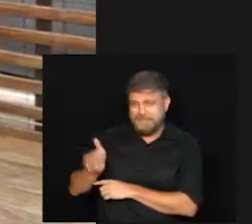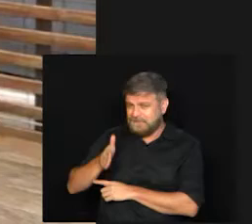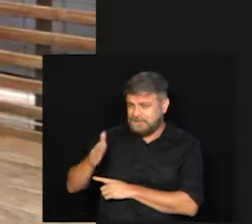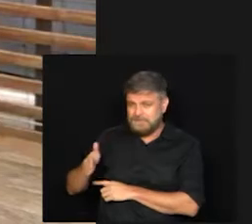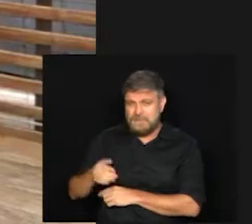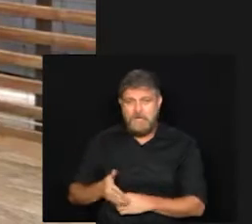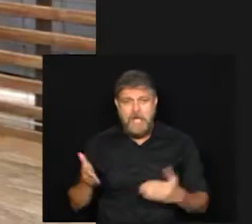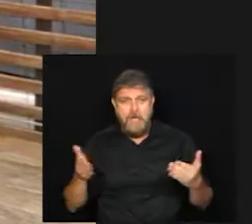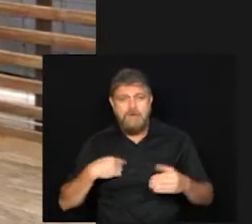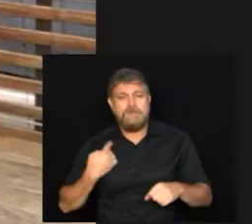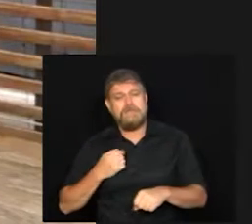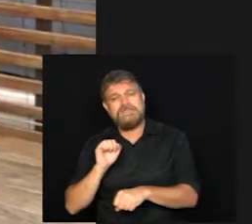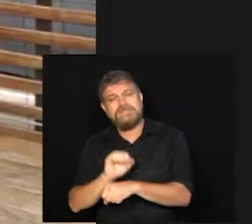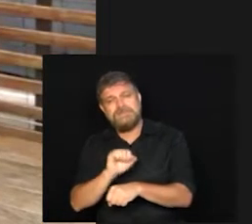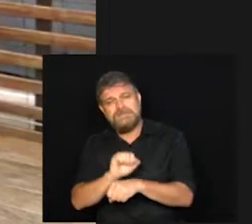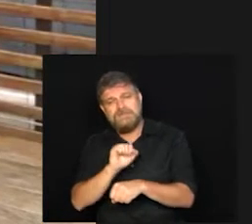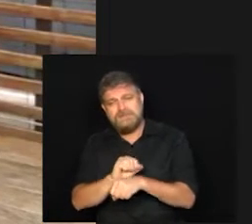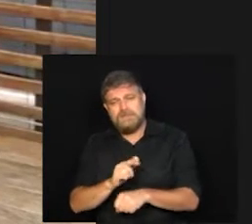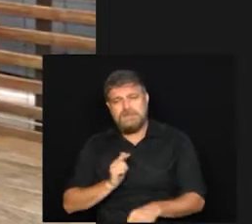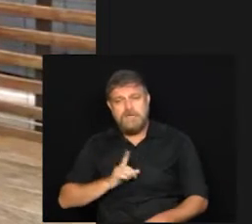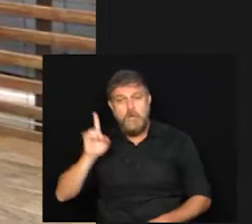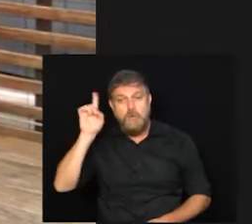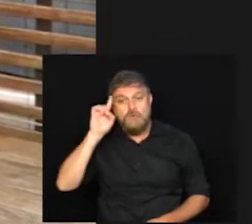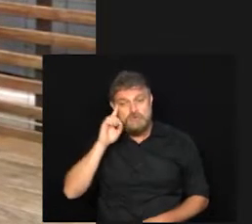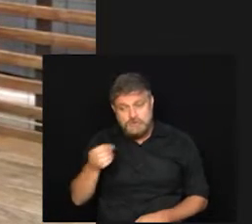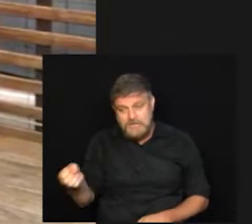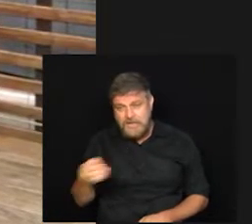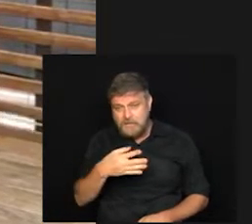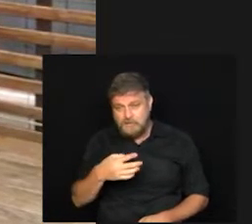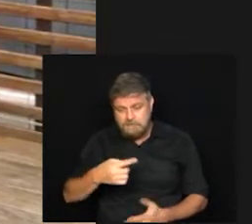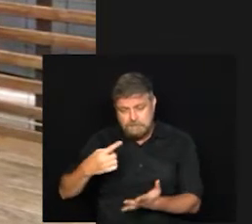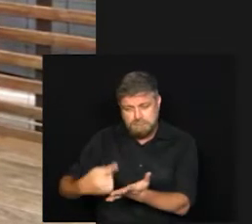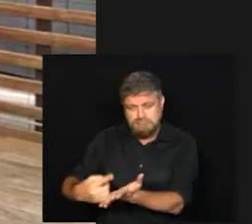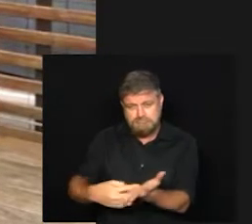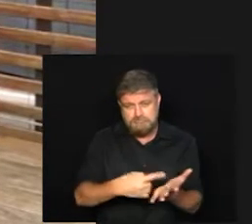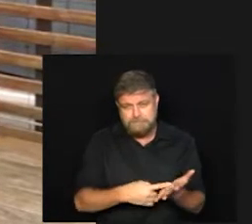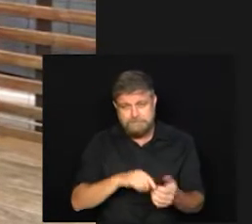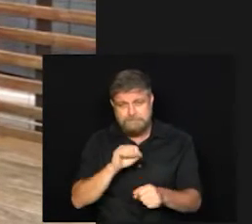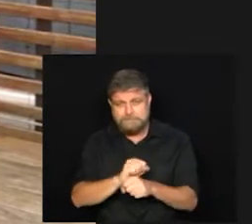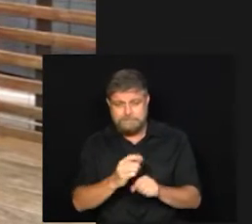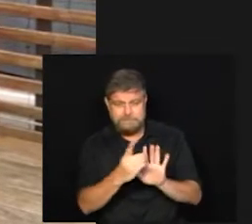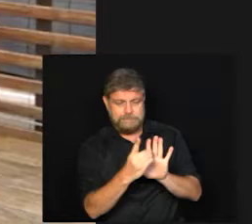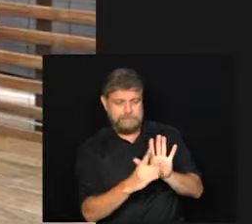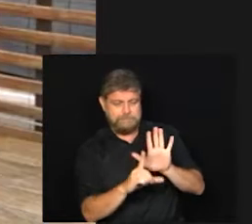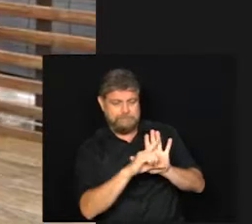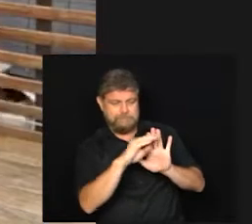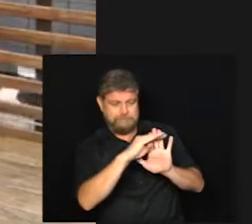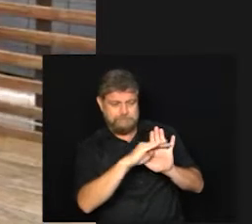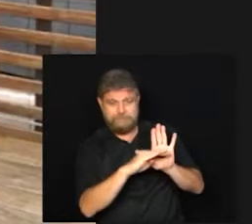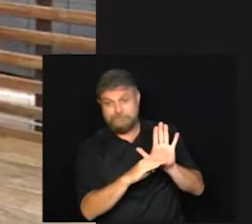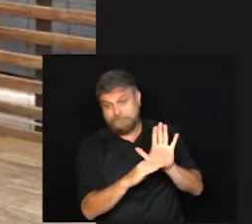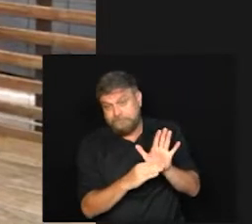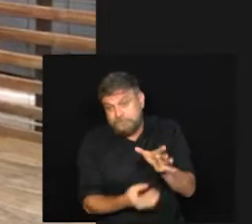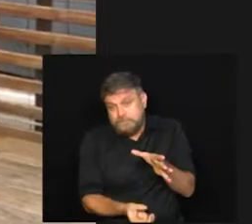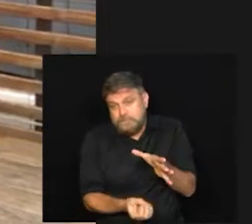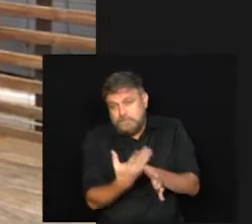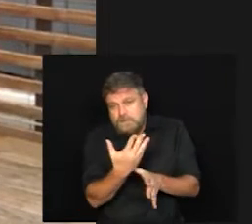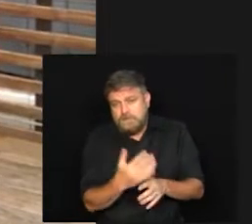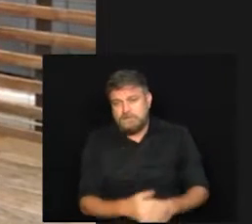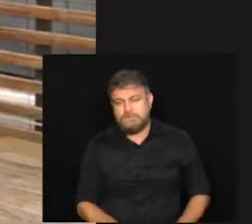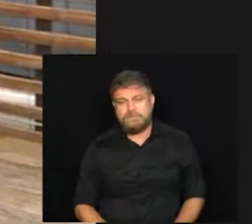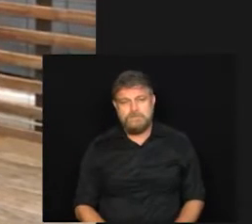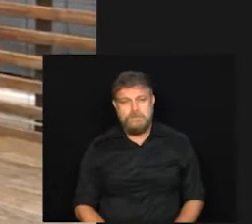nós estamos aguardando aí por novas datas, de acordo com os decretos aí que forem surgindo. Como é